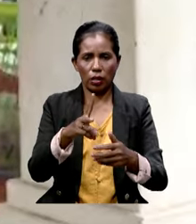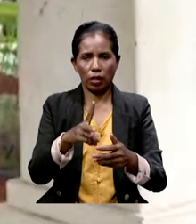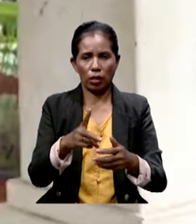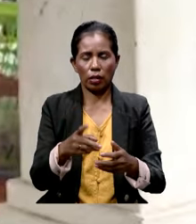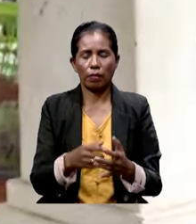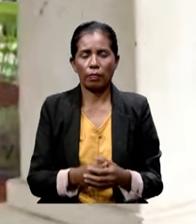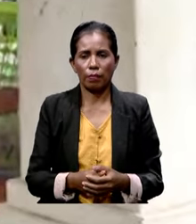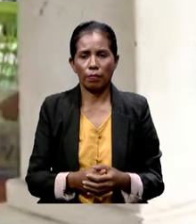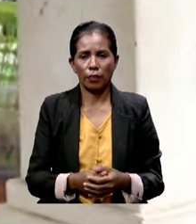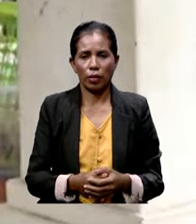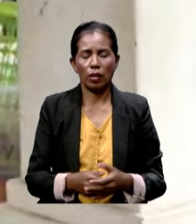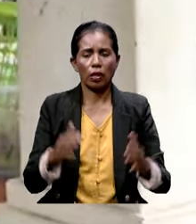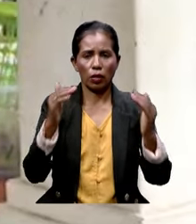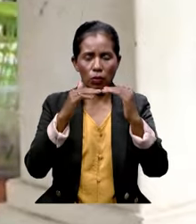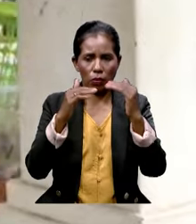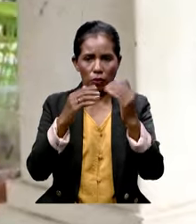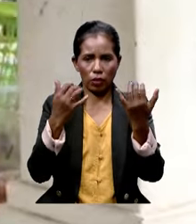Então, seminário de ne